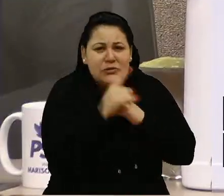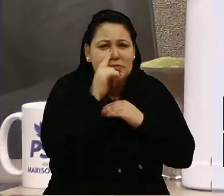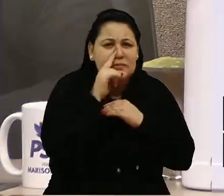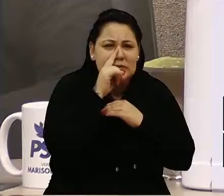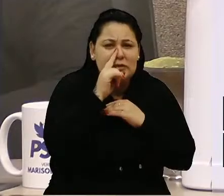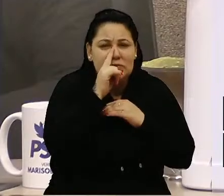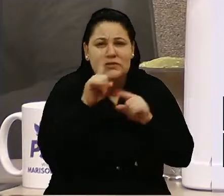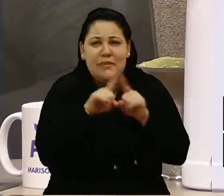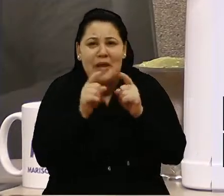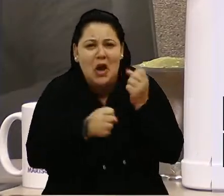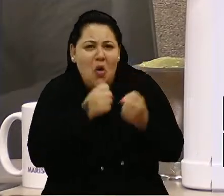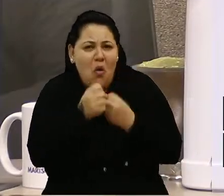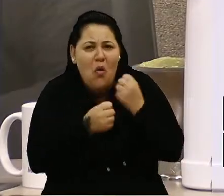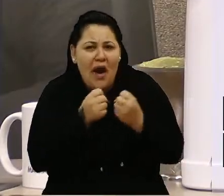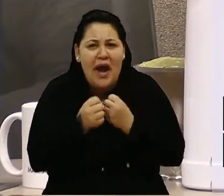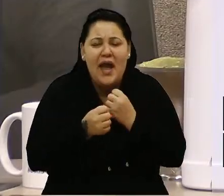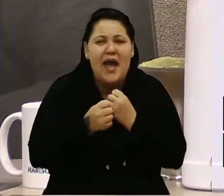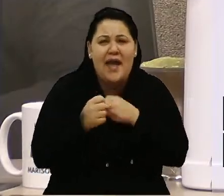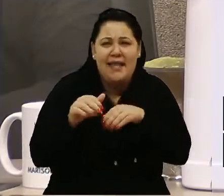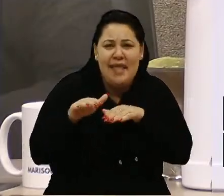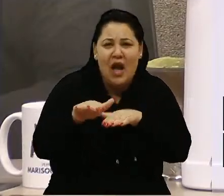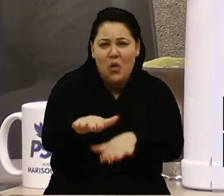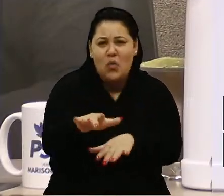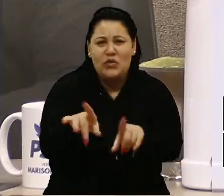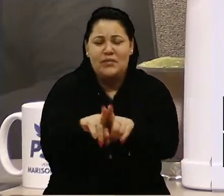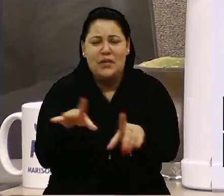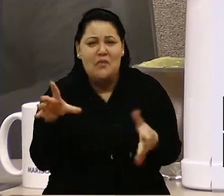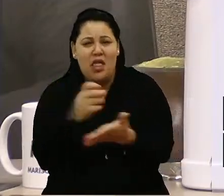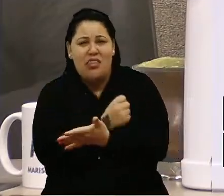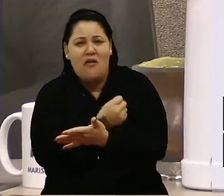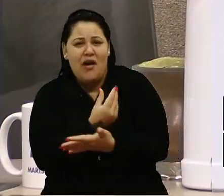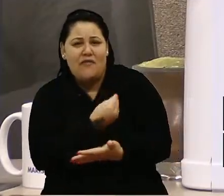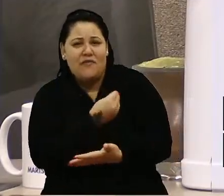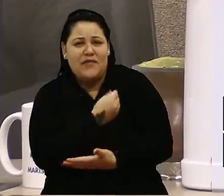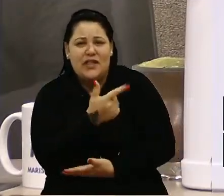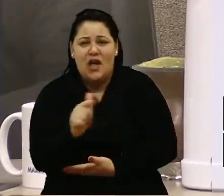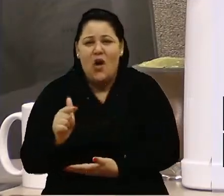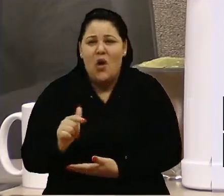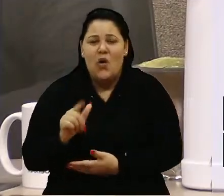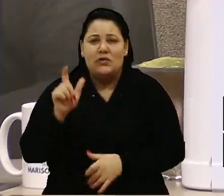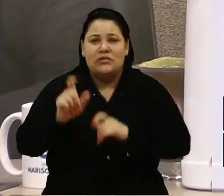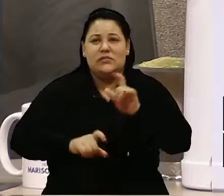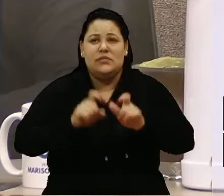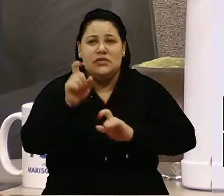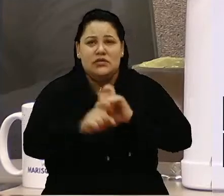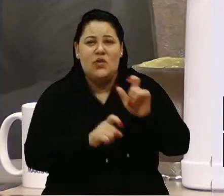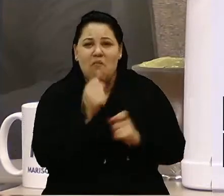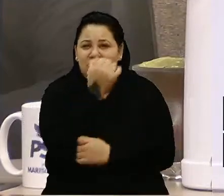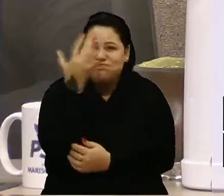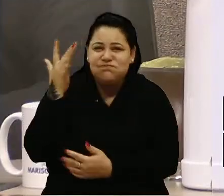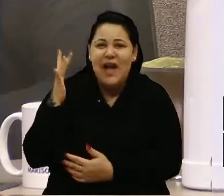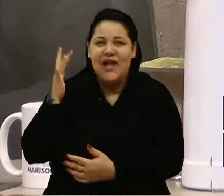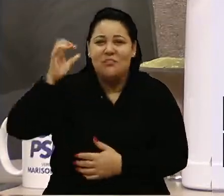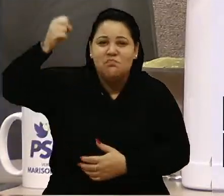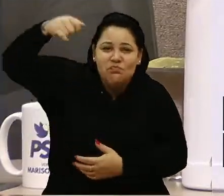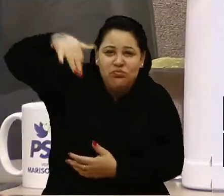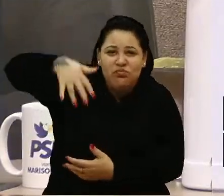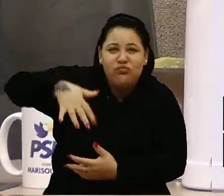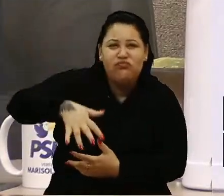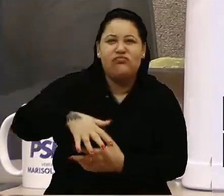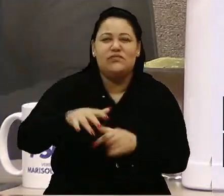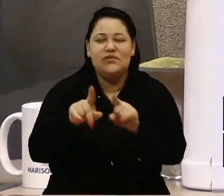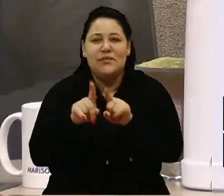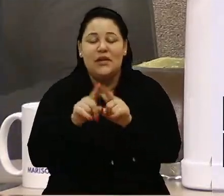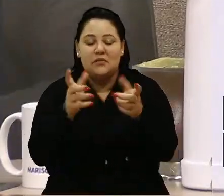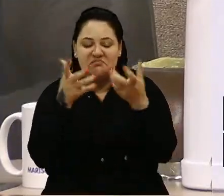de correr em rodovia para salvar os outros, perigo de uma mata, enfim, deslizamento. Eu quero parabenizar